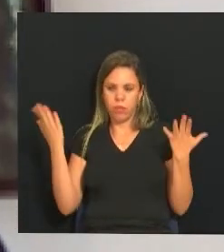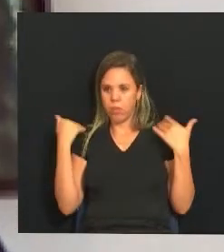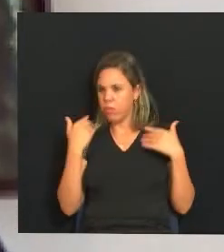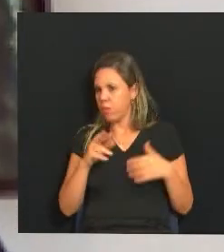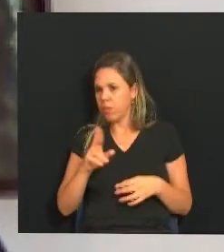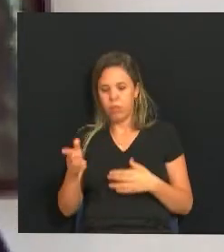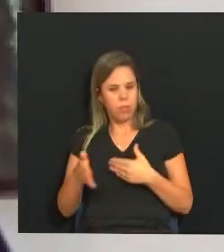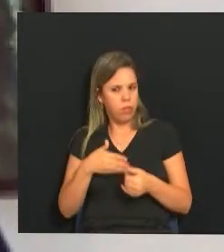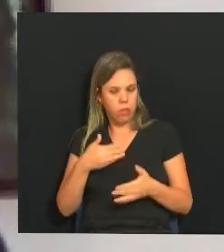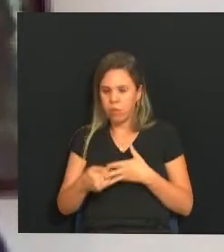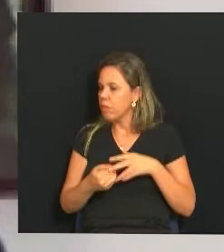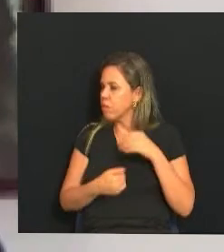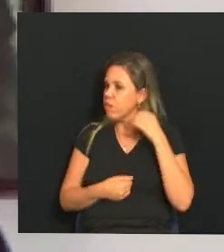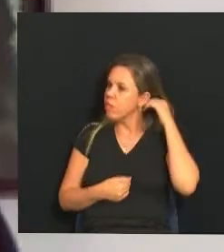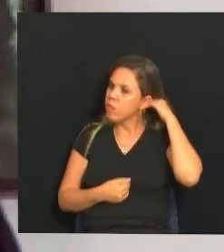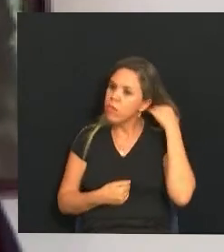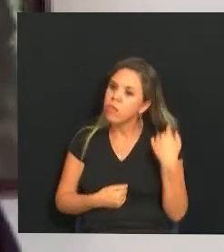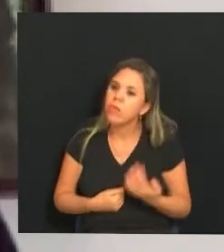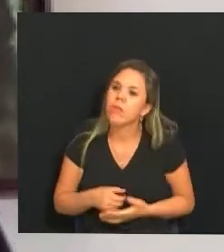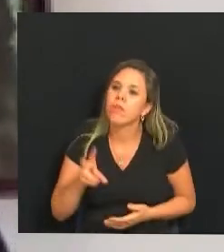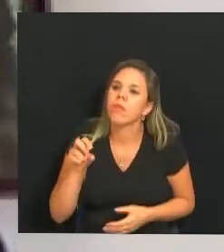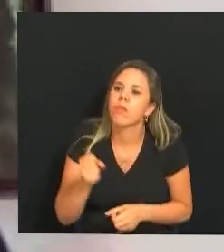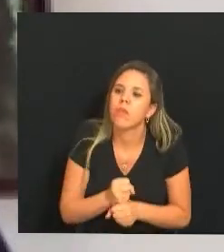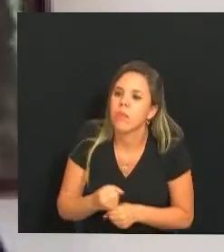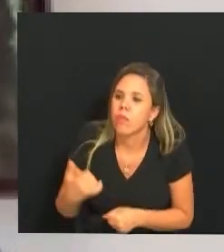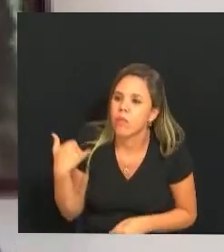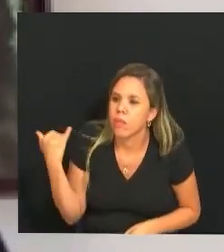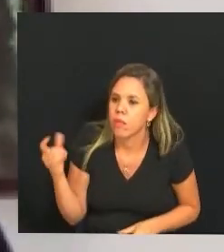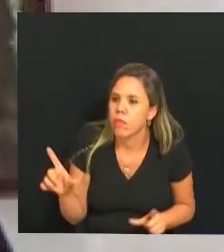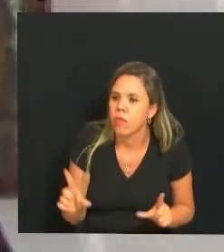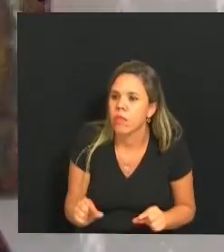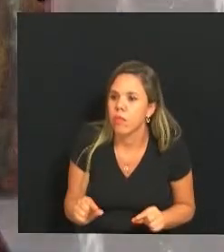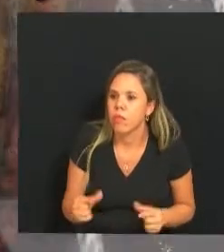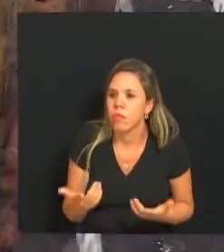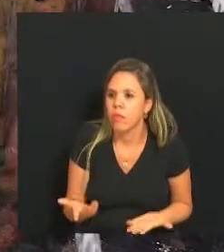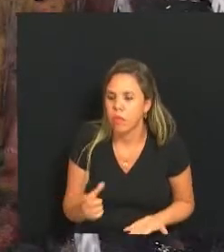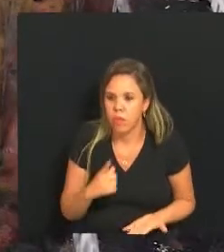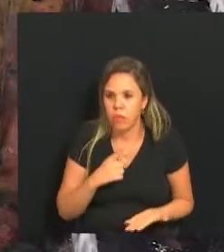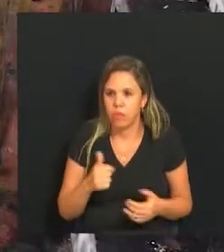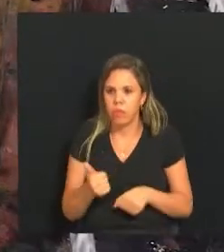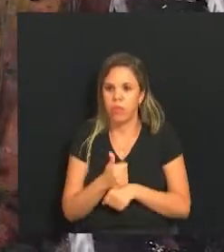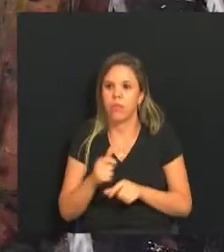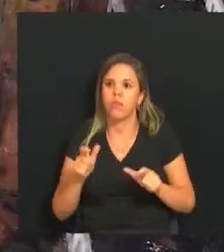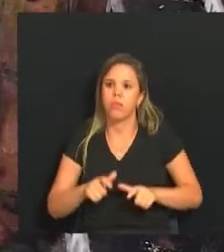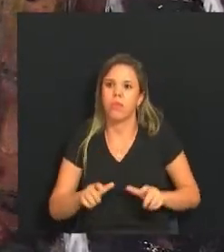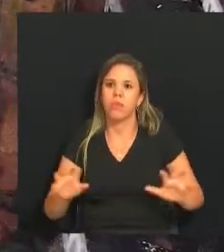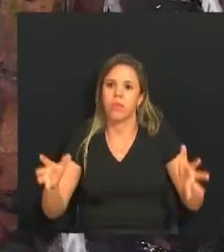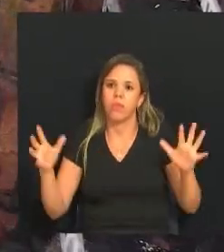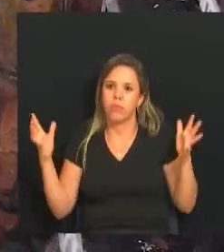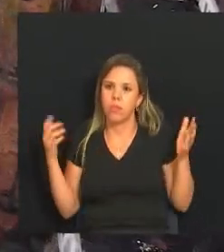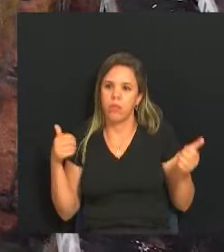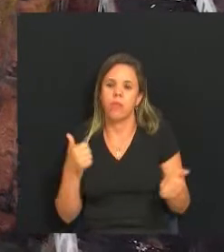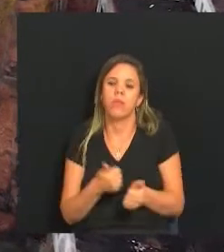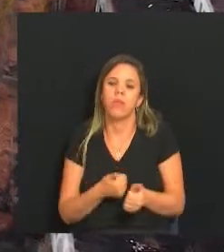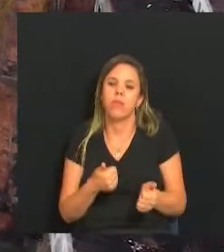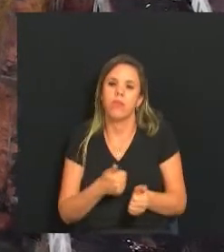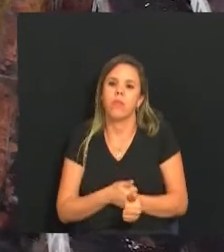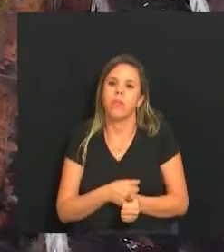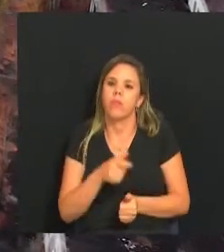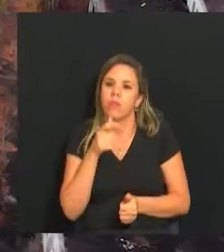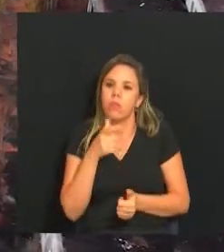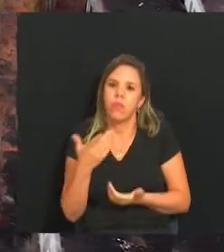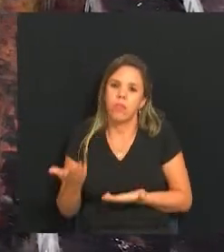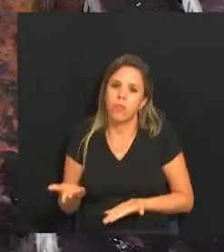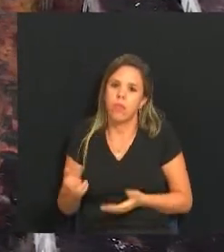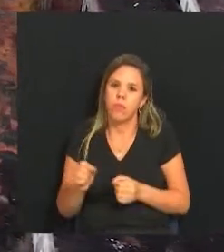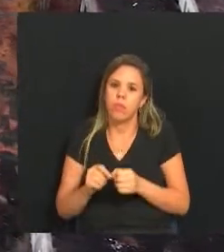que não é para pouco tempo, né? 50 anos no mínimo. Tanto que tem áreas ali ao redor da usina,